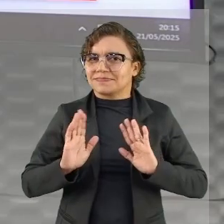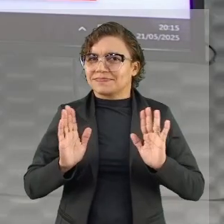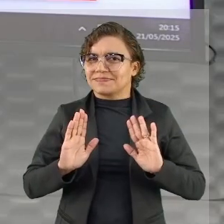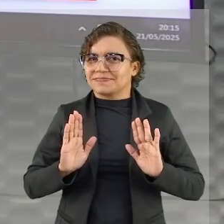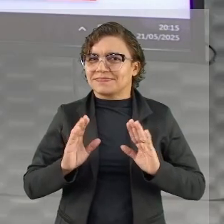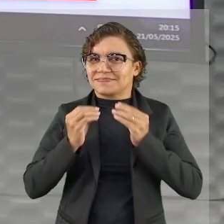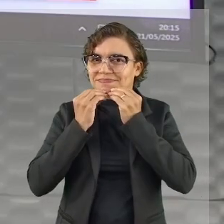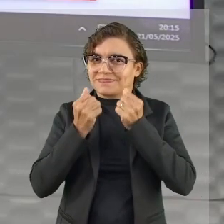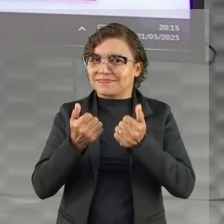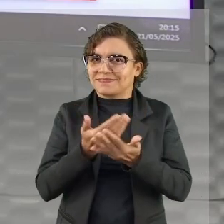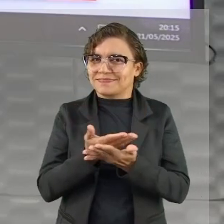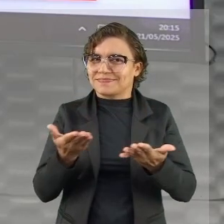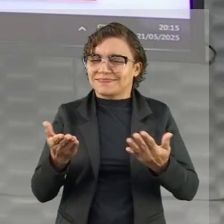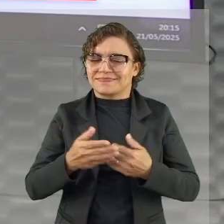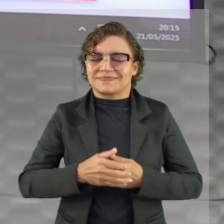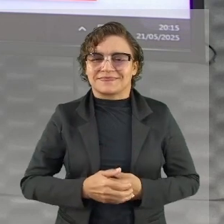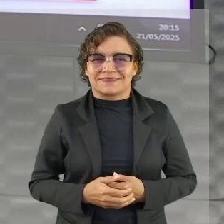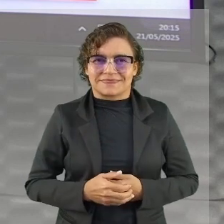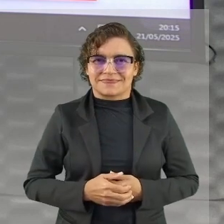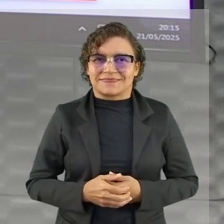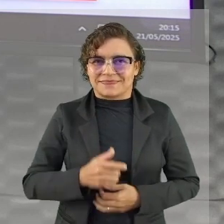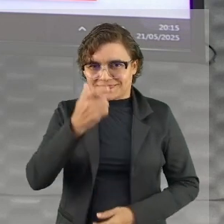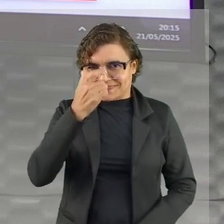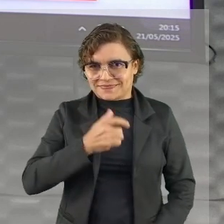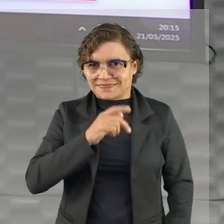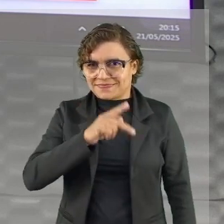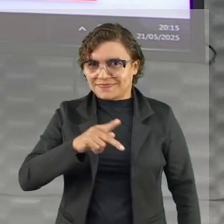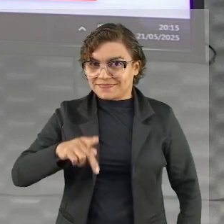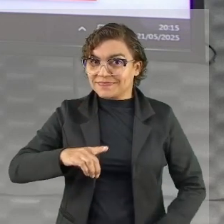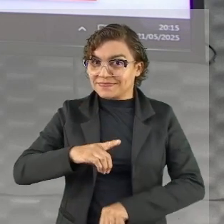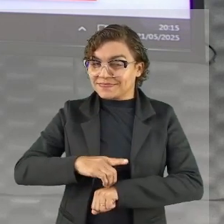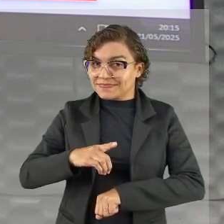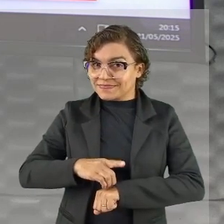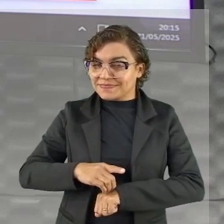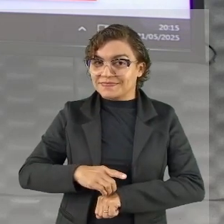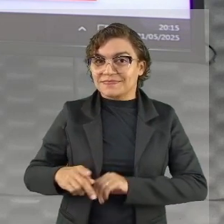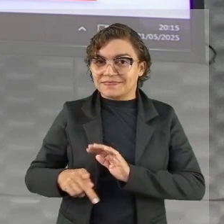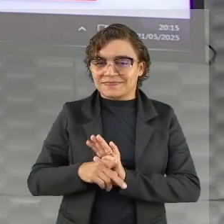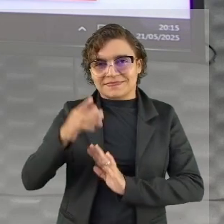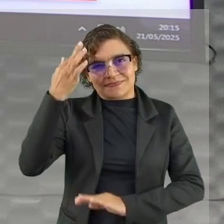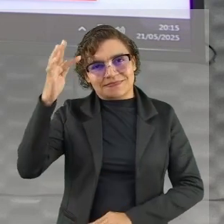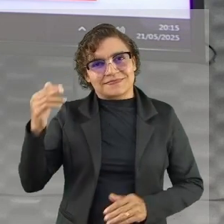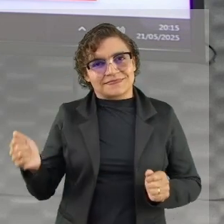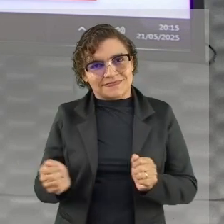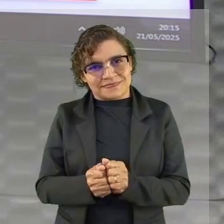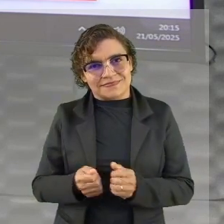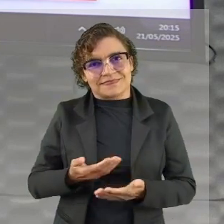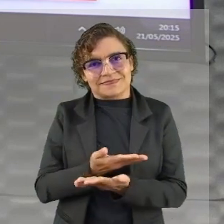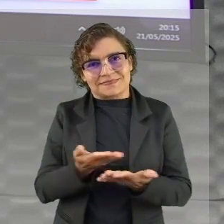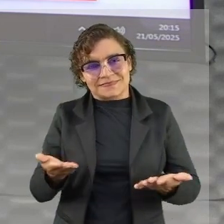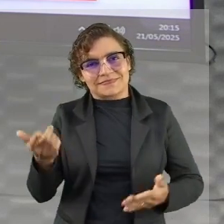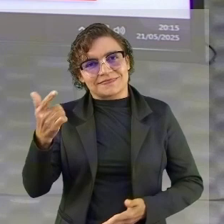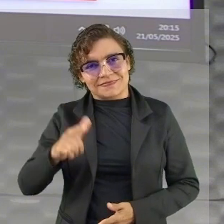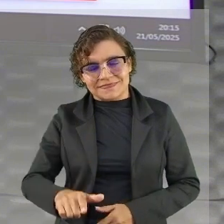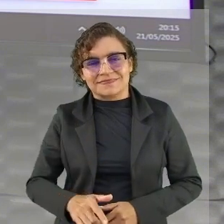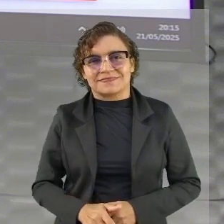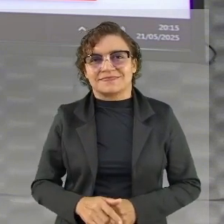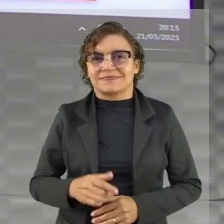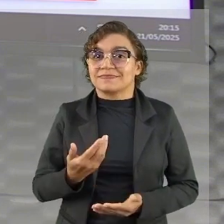Fala, minha gente, tudo bem com vocês? Professor Marcos Daniel de Filosofia, mais uma vez aqui com vocês nas nossas aulas